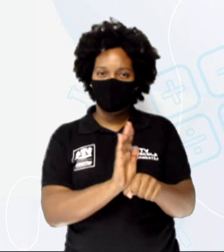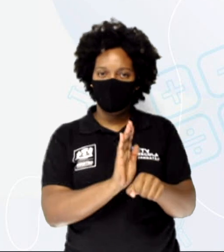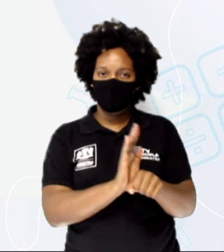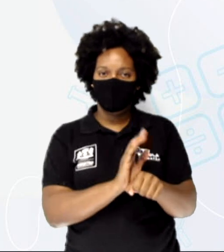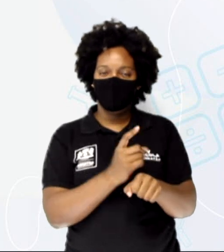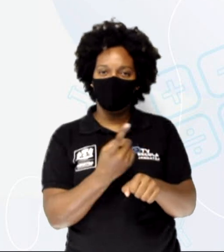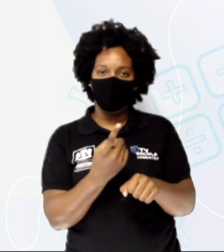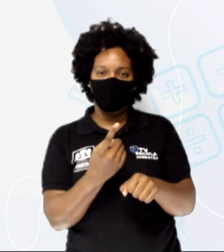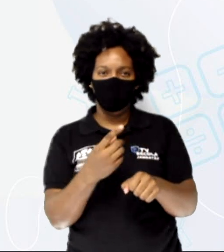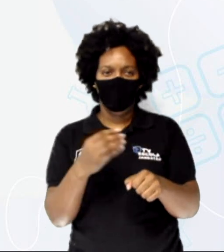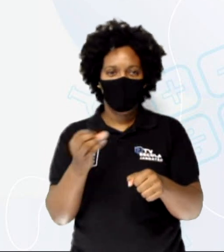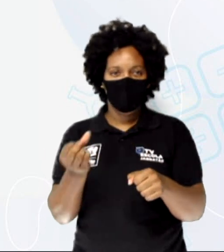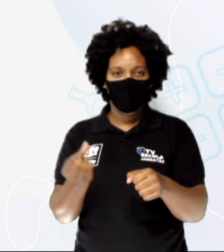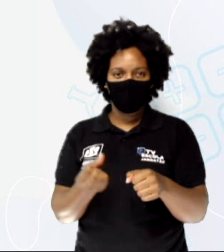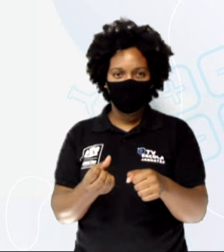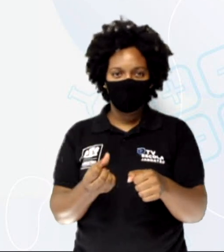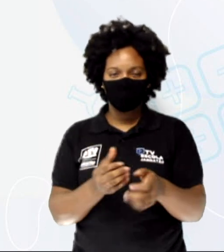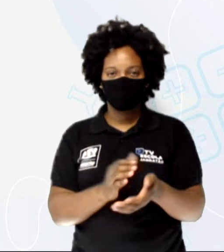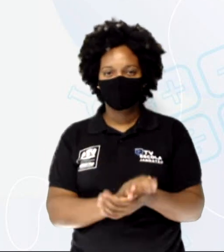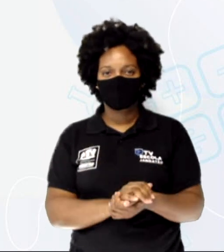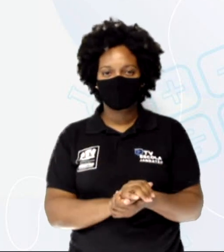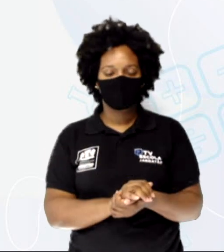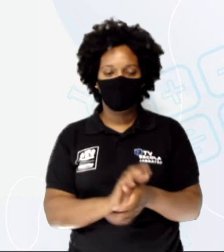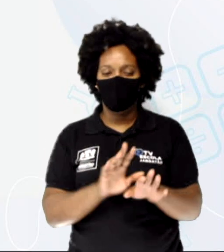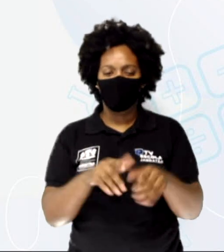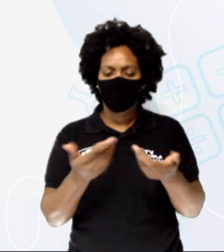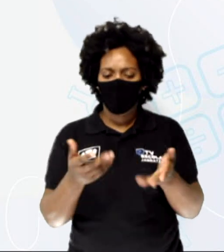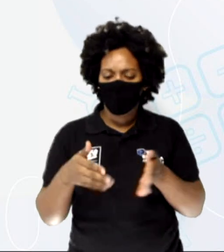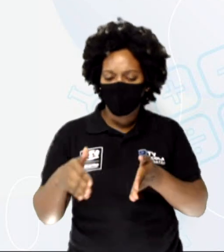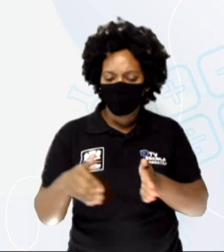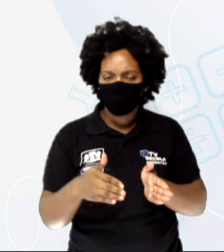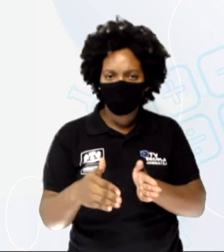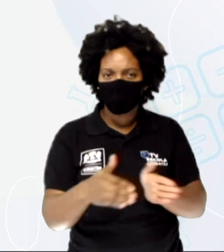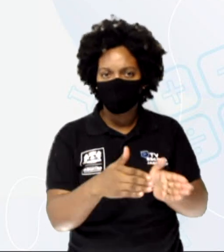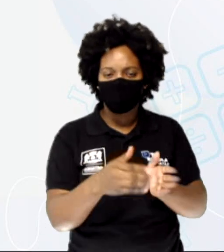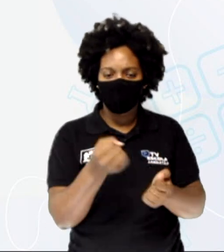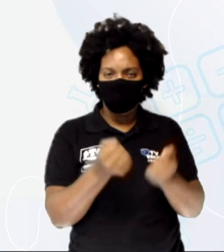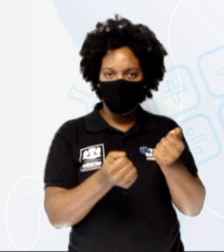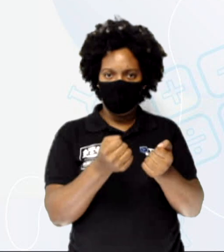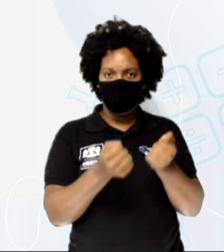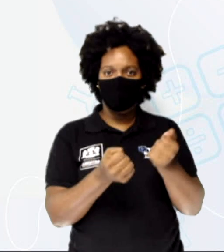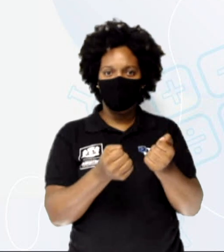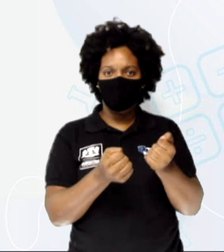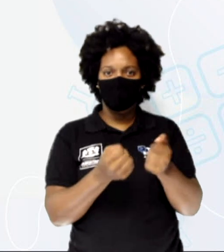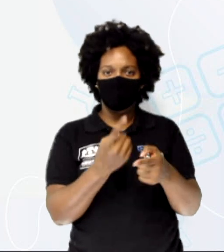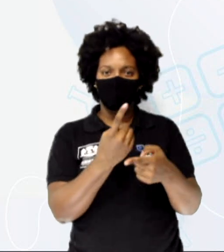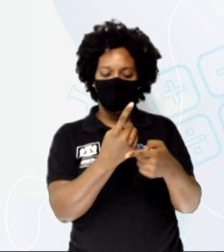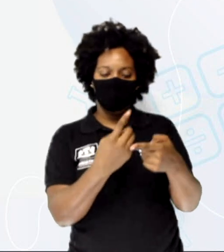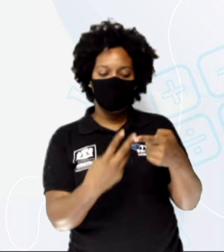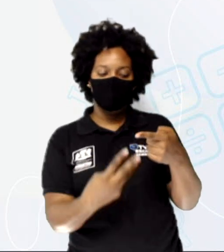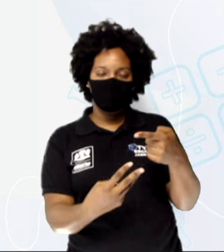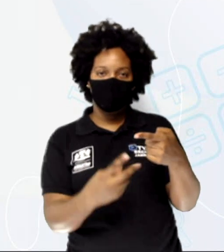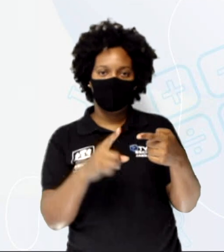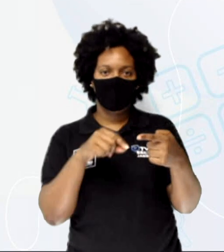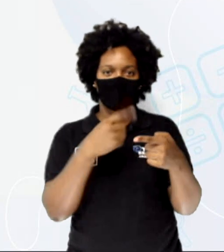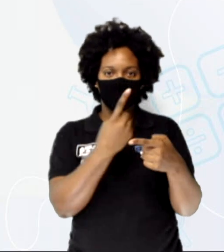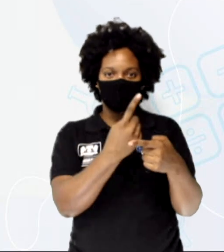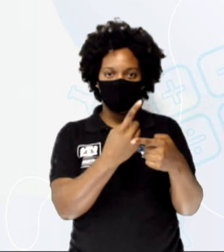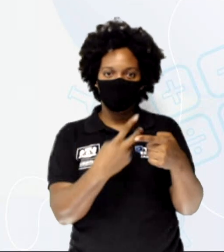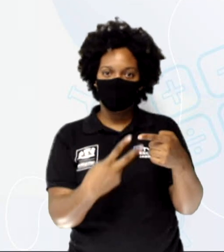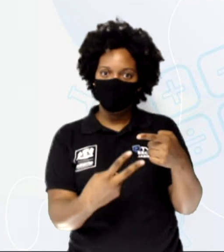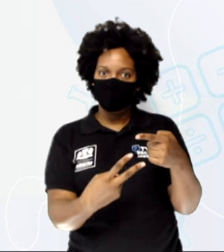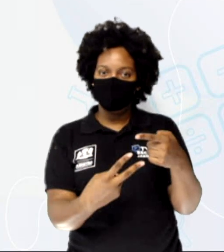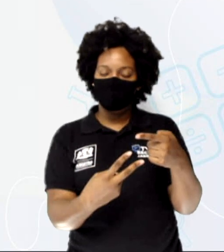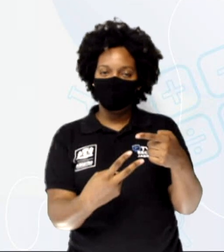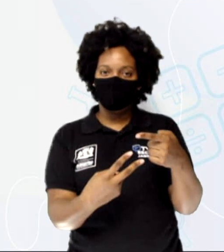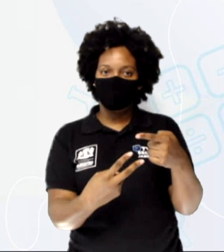1/2. Qual a fração do caminho foi percorrida pelo ônibus? Então, a gente vai ter aqui, ó, 1/3 mais 1/2.